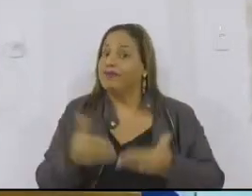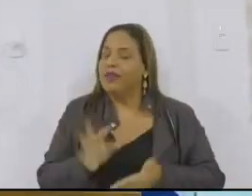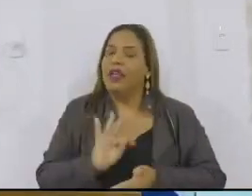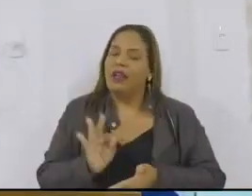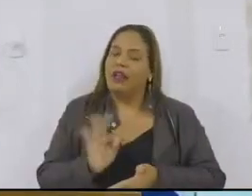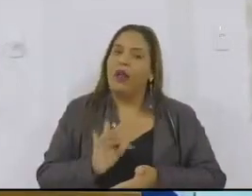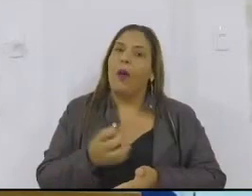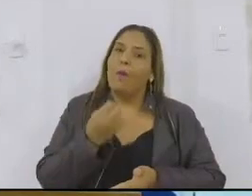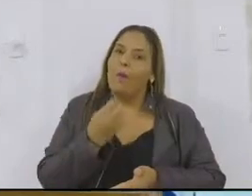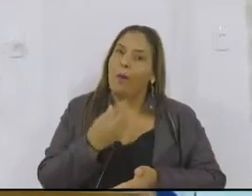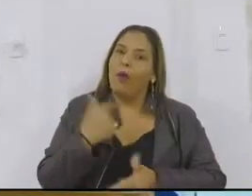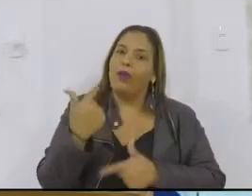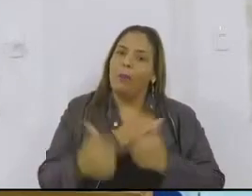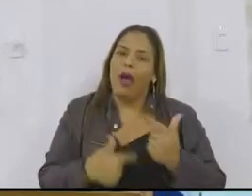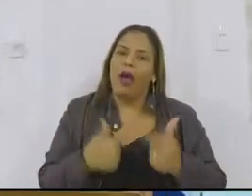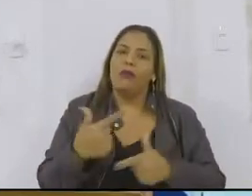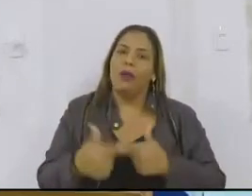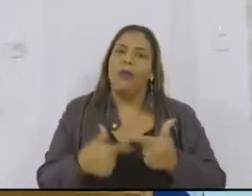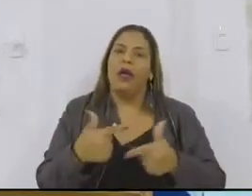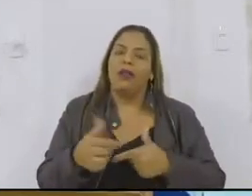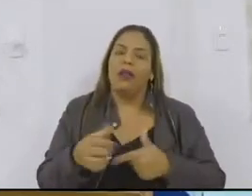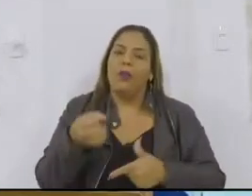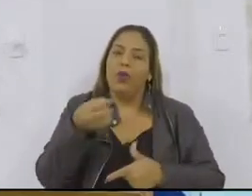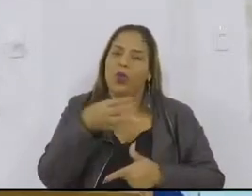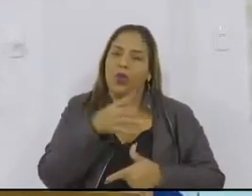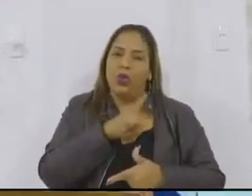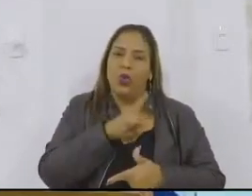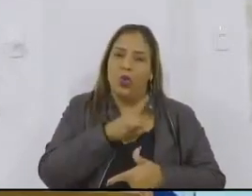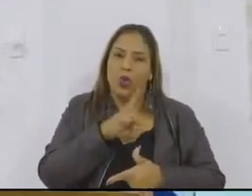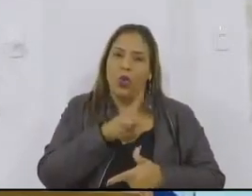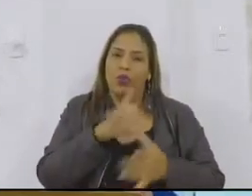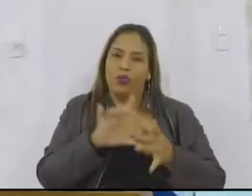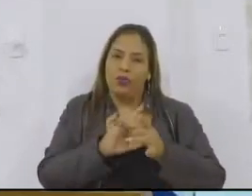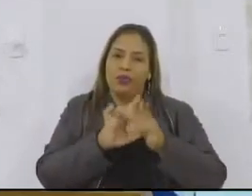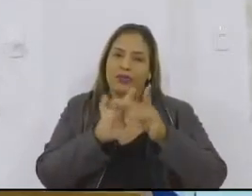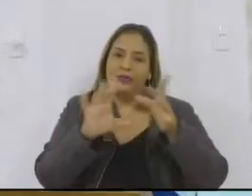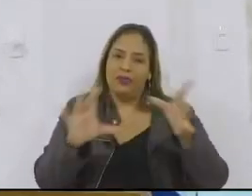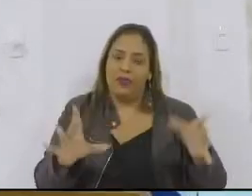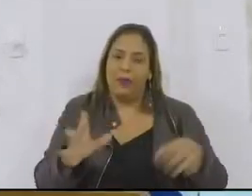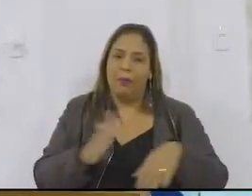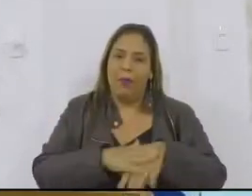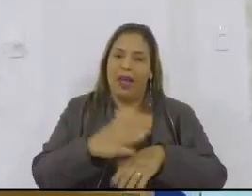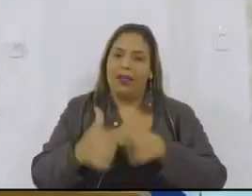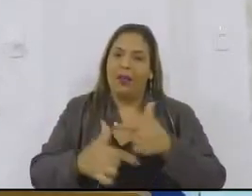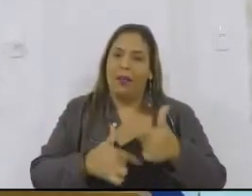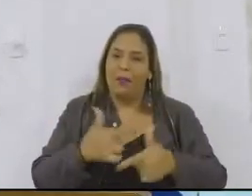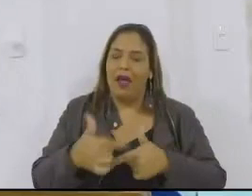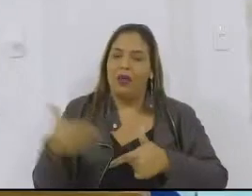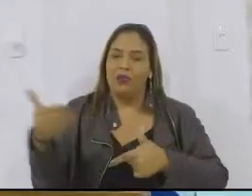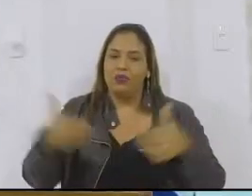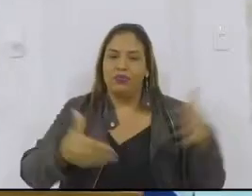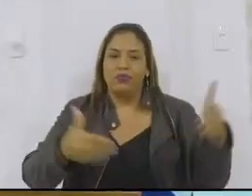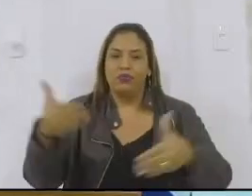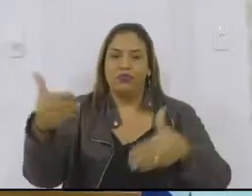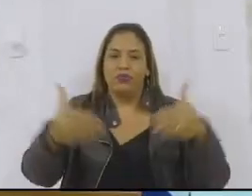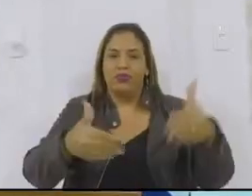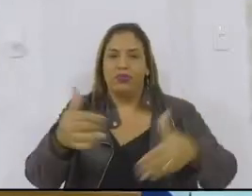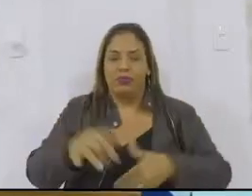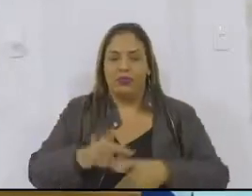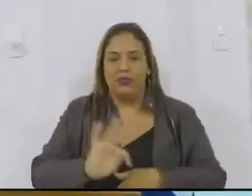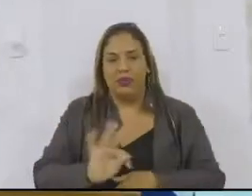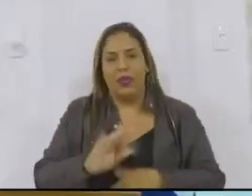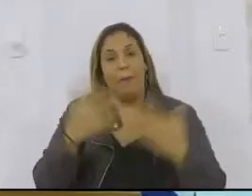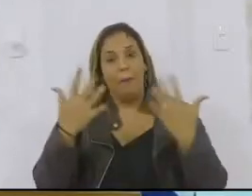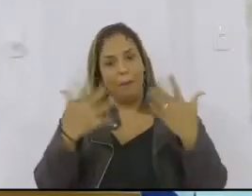a gente vai ter, e com as outras empresas que vão se instalar aqui, muito mais emprego virão para o nosso município. Então, parabéns aí ao prefeito por